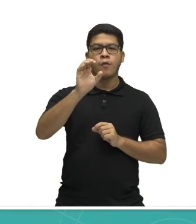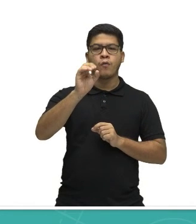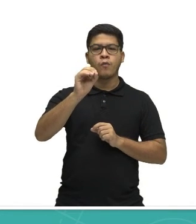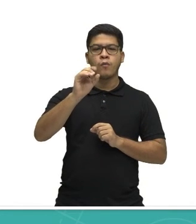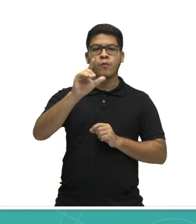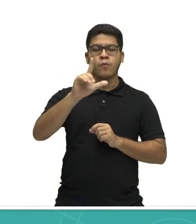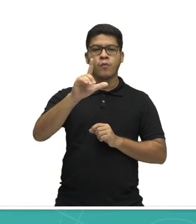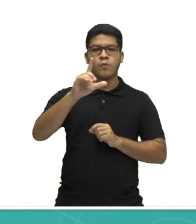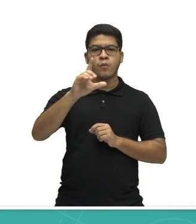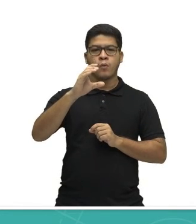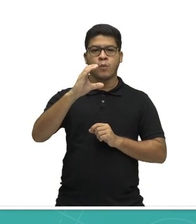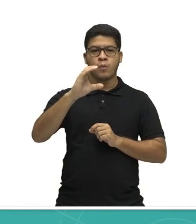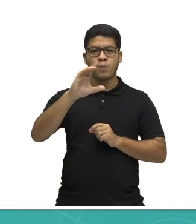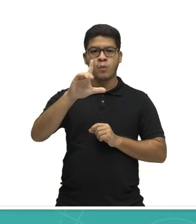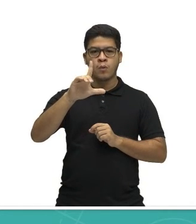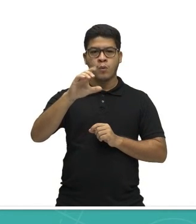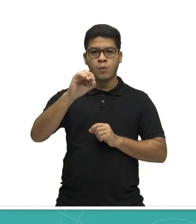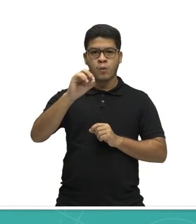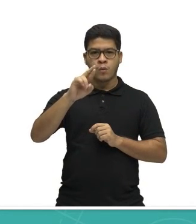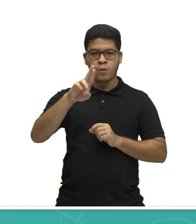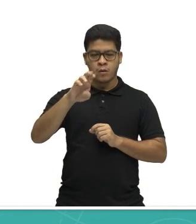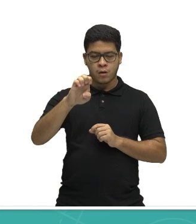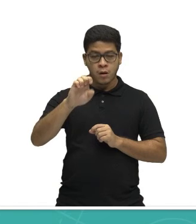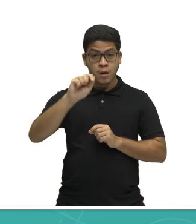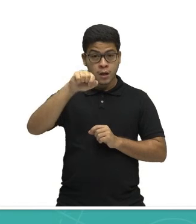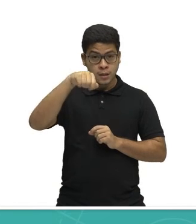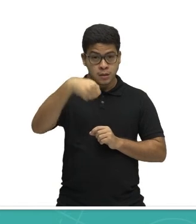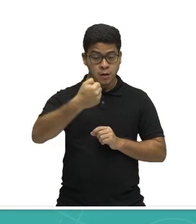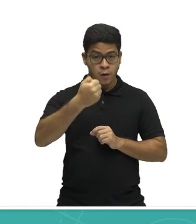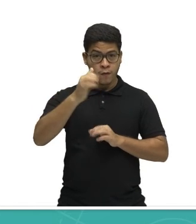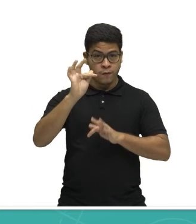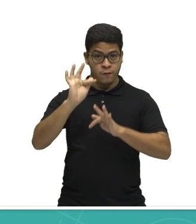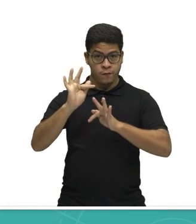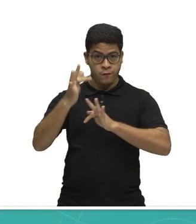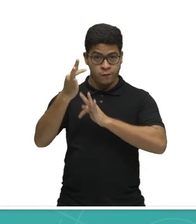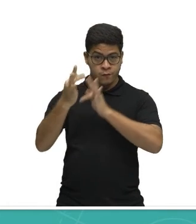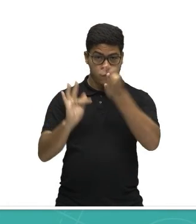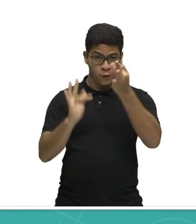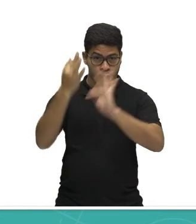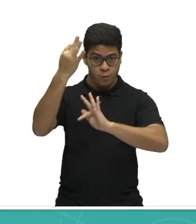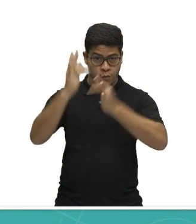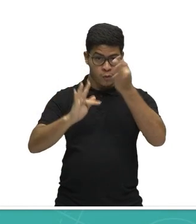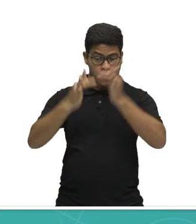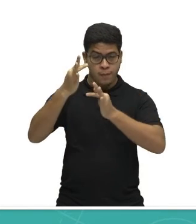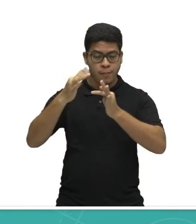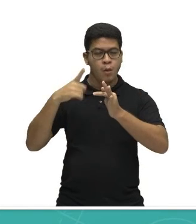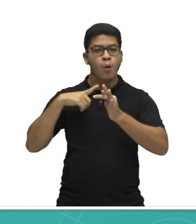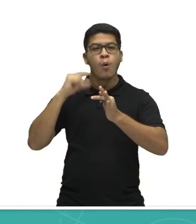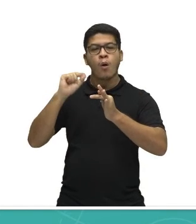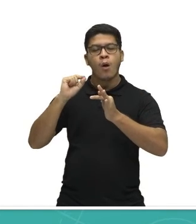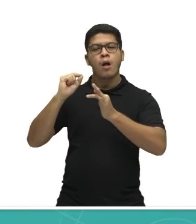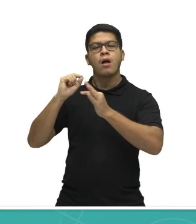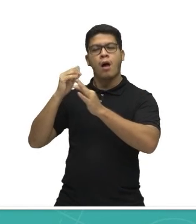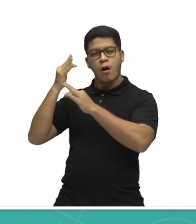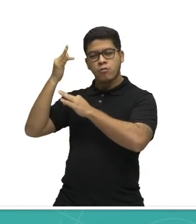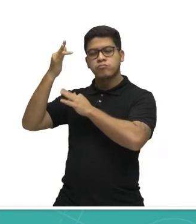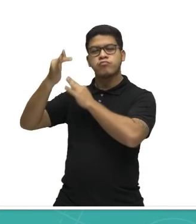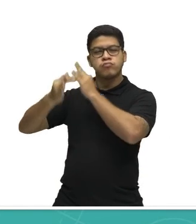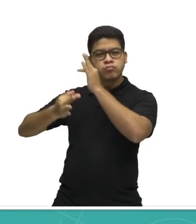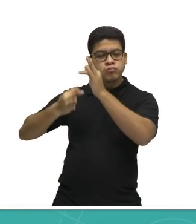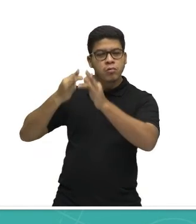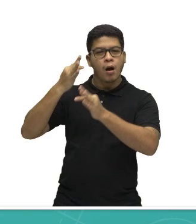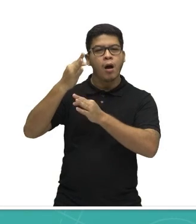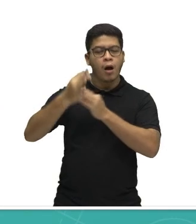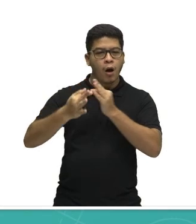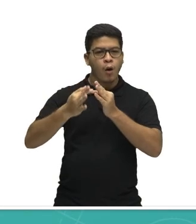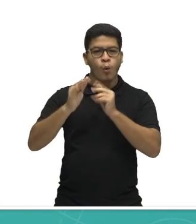de tradições, né, que é passado oralmente, né, de geração em geração. E o que vem ser